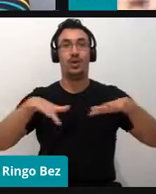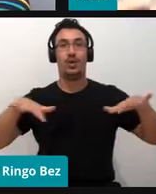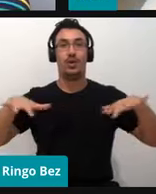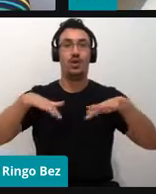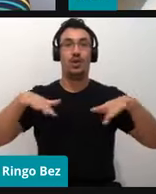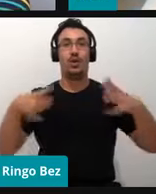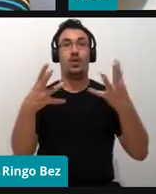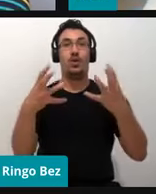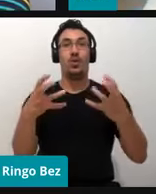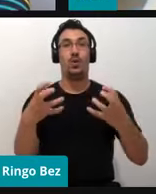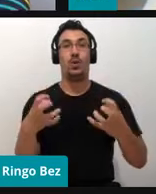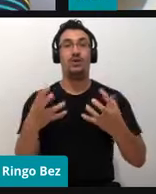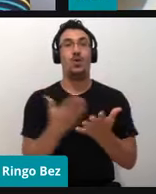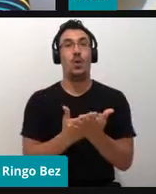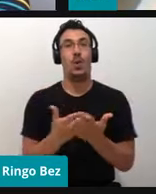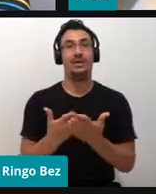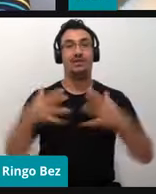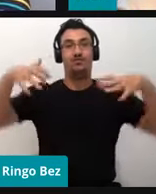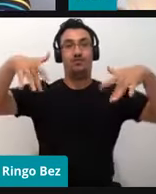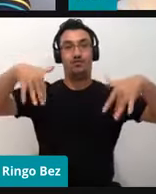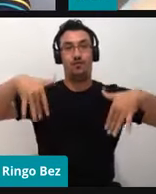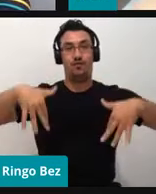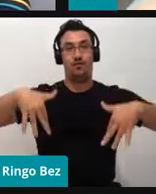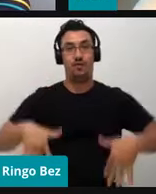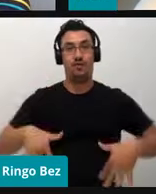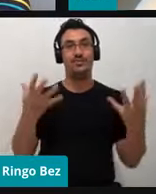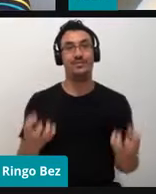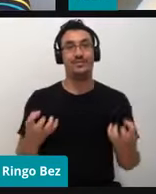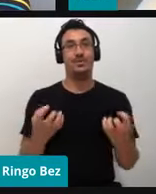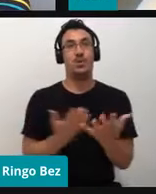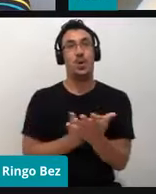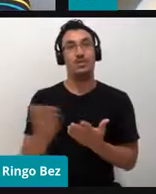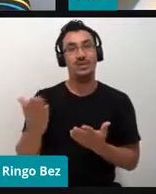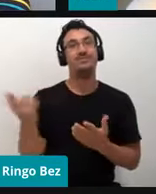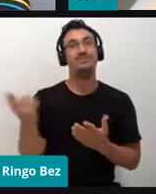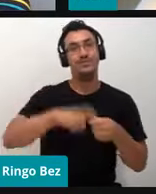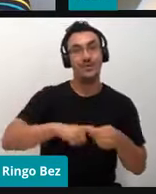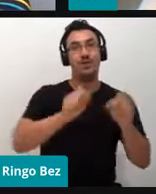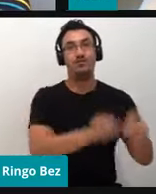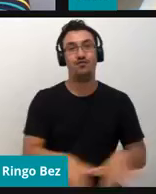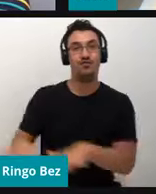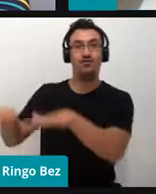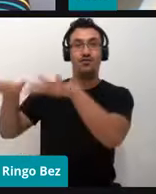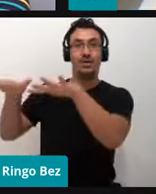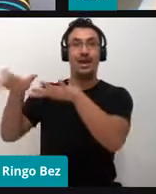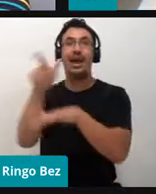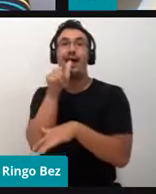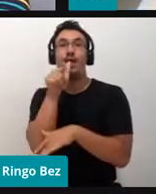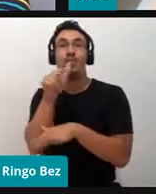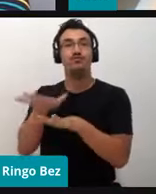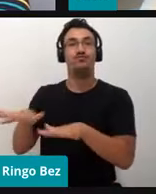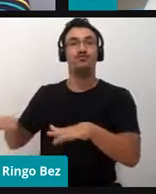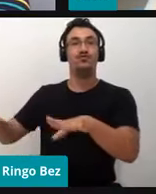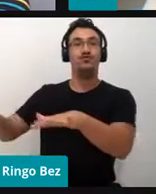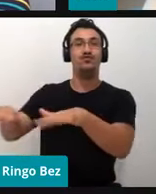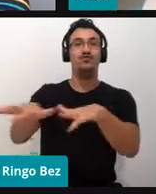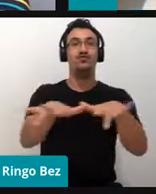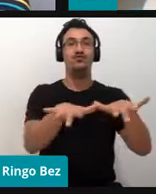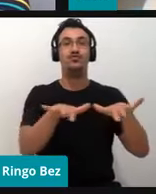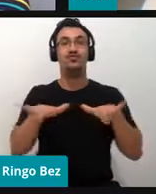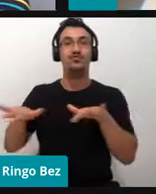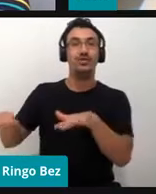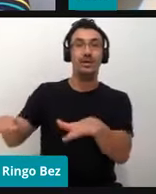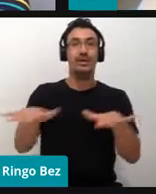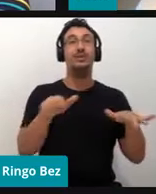ela começar a se infiltrar no solo, para depois ela recarregar o aquífero e então ela ir se movimentando no movimento